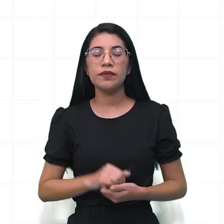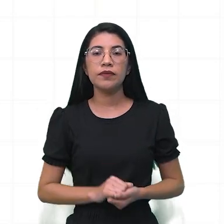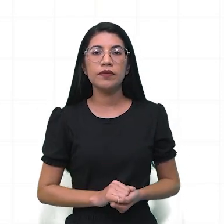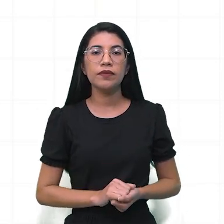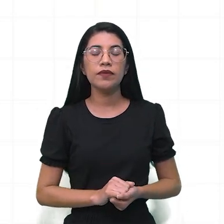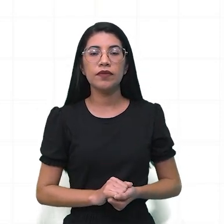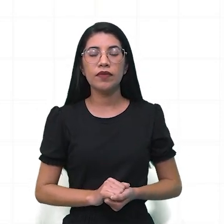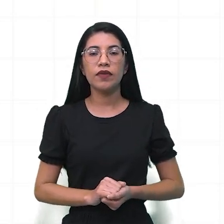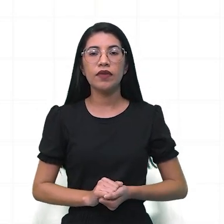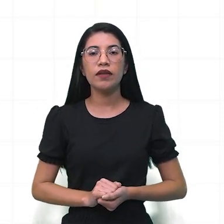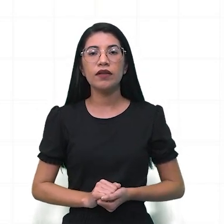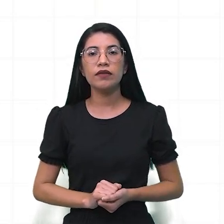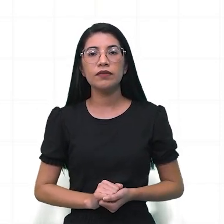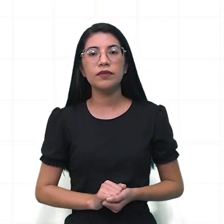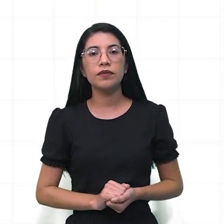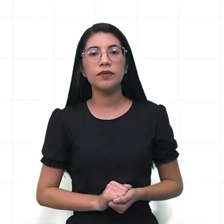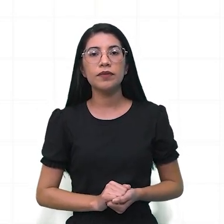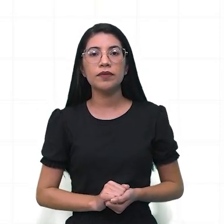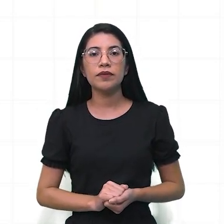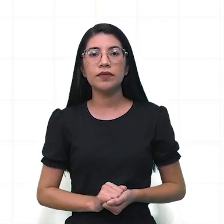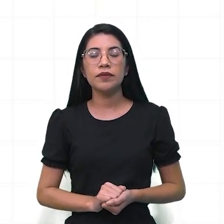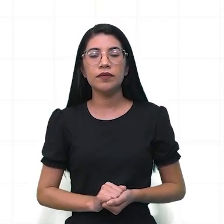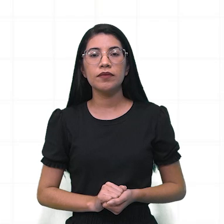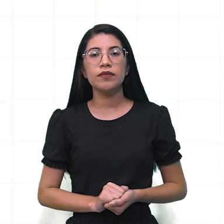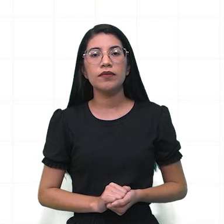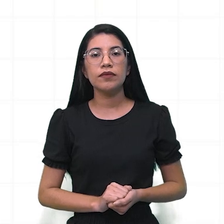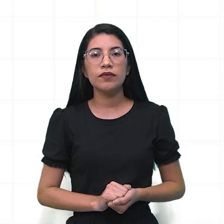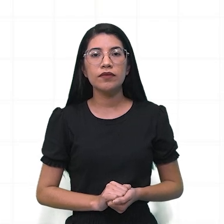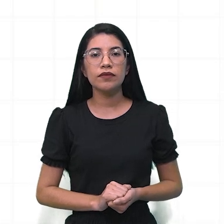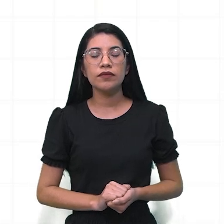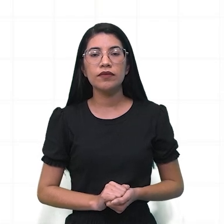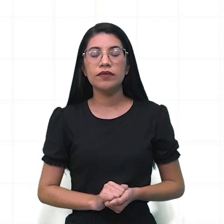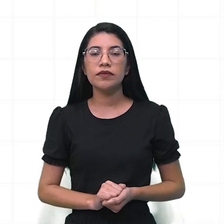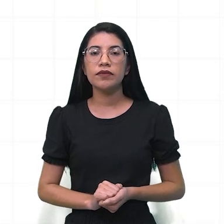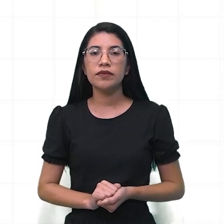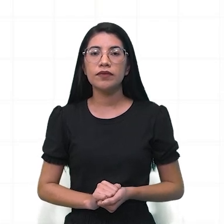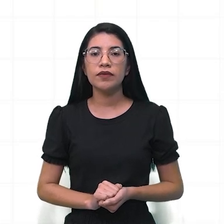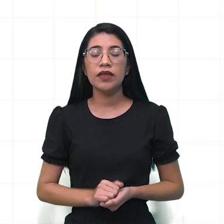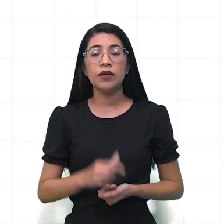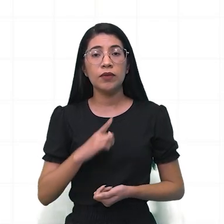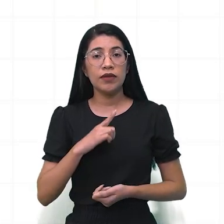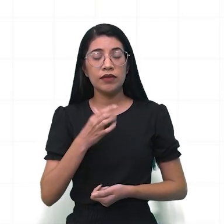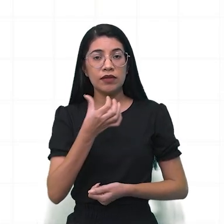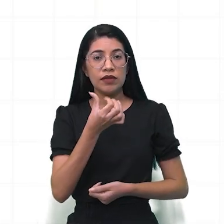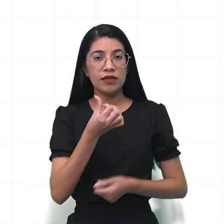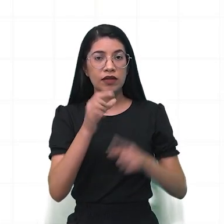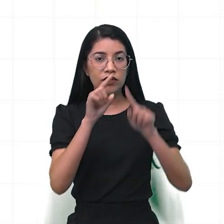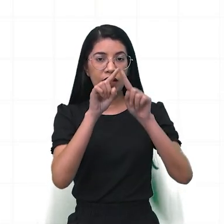terceiro, está aqui o quarto, o quinto e o sexto, tá?